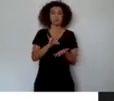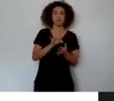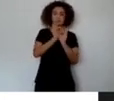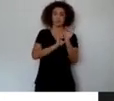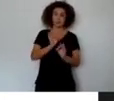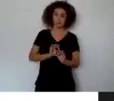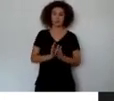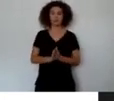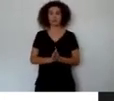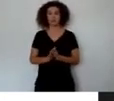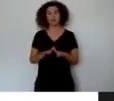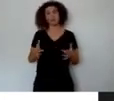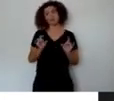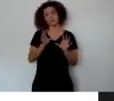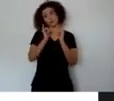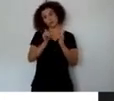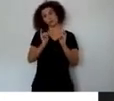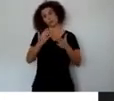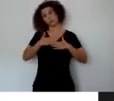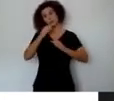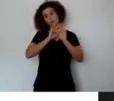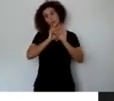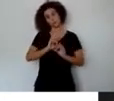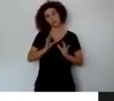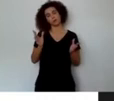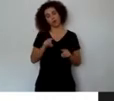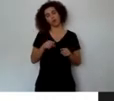um pouquinho do que eu desenvolvi e o que eu tinha para compartilhar aqui hoje.